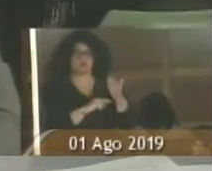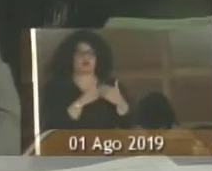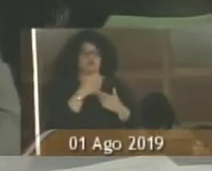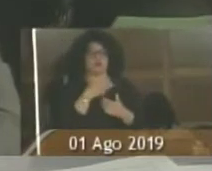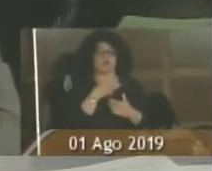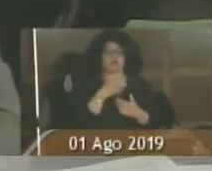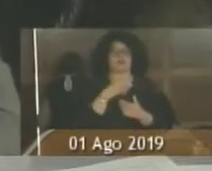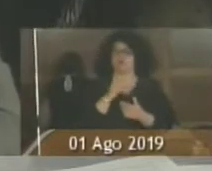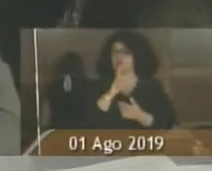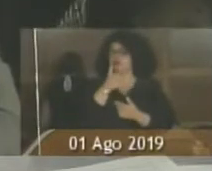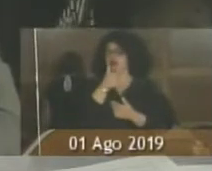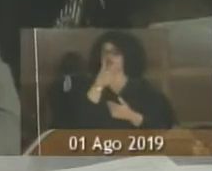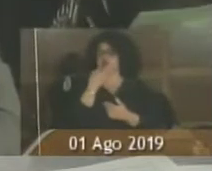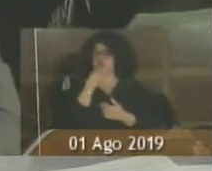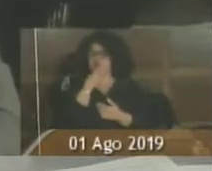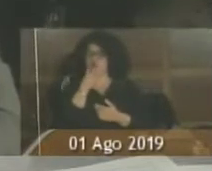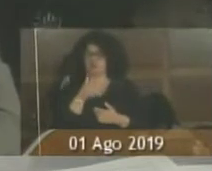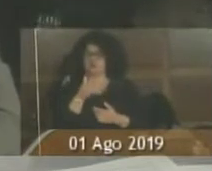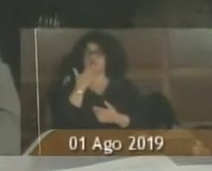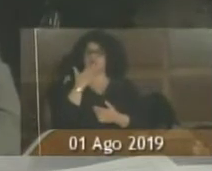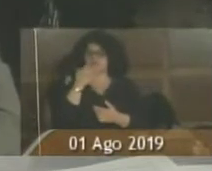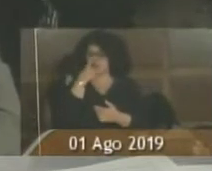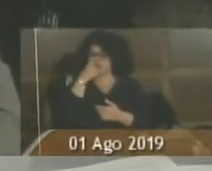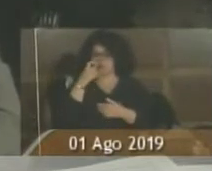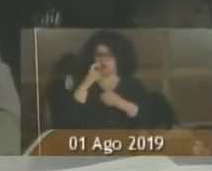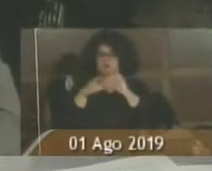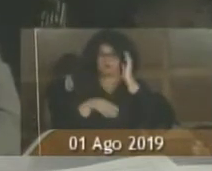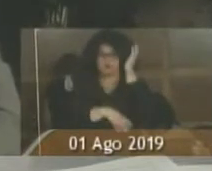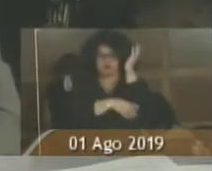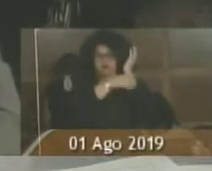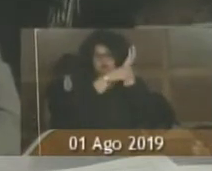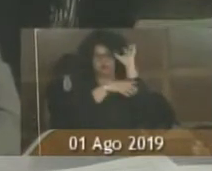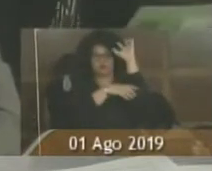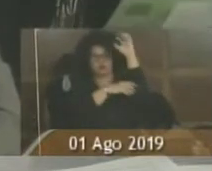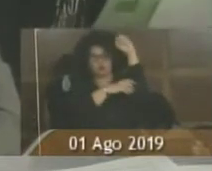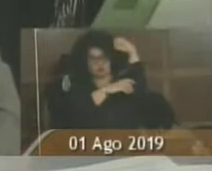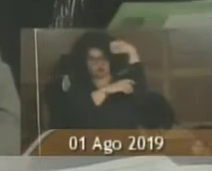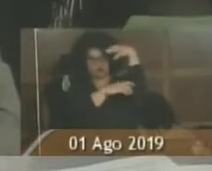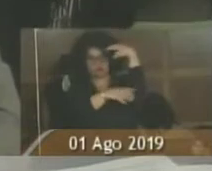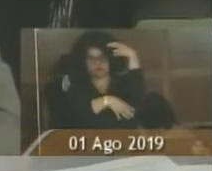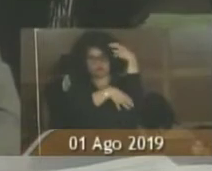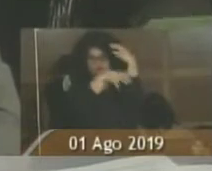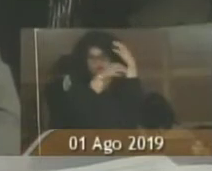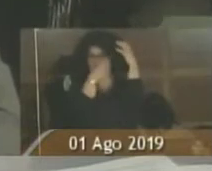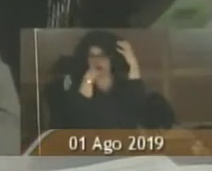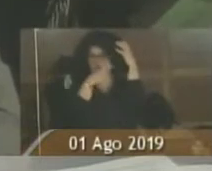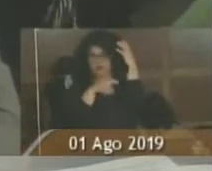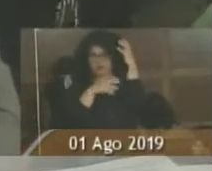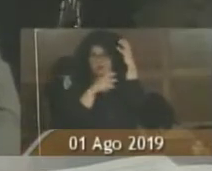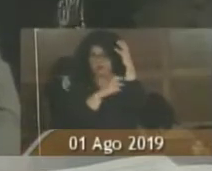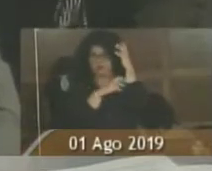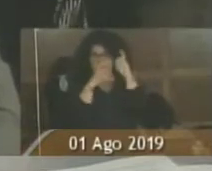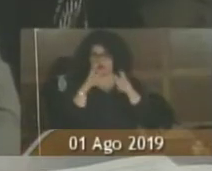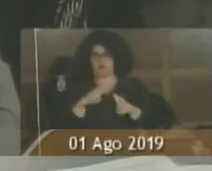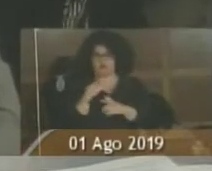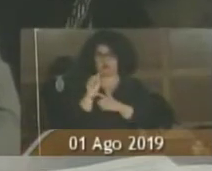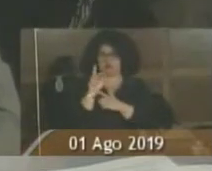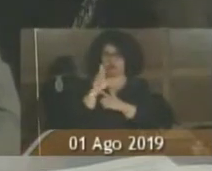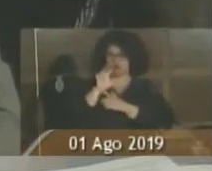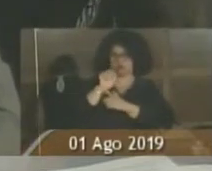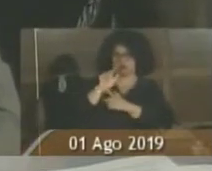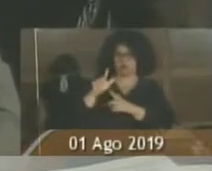indicando ao prefeito a colocação de lixeiras nos postes de luz na rua Francelino Alves de Lima, bairro Areal. E